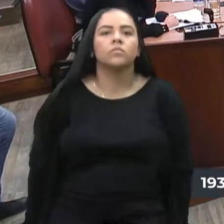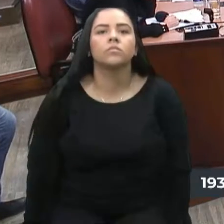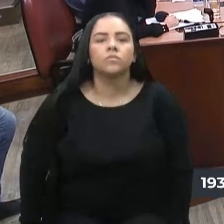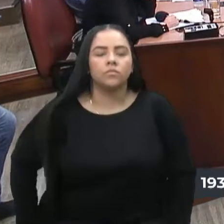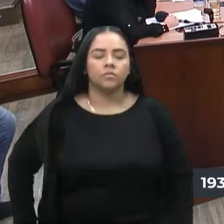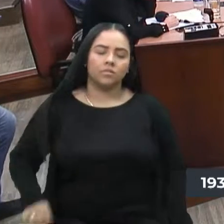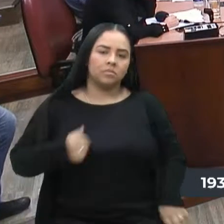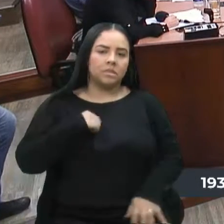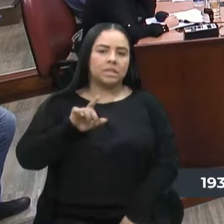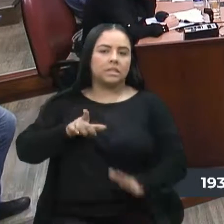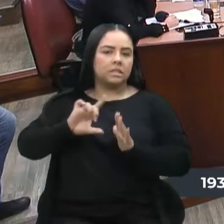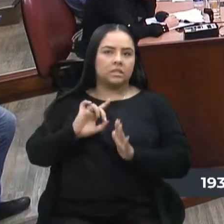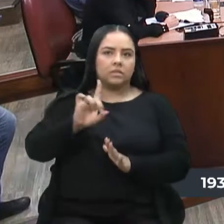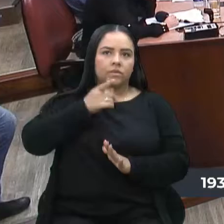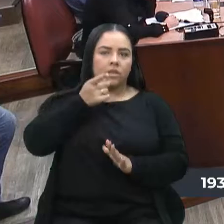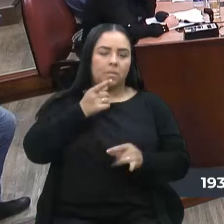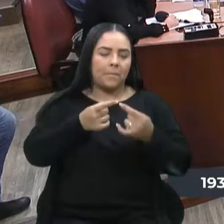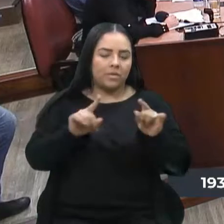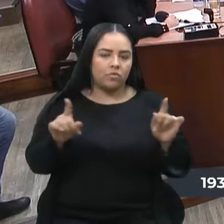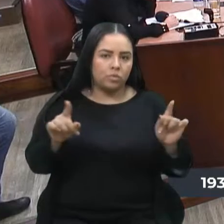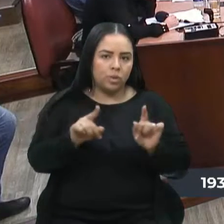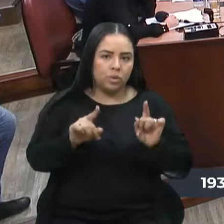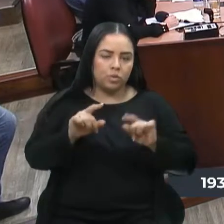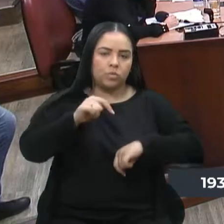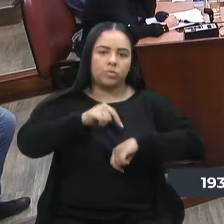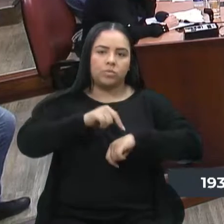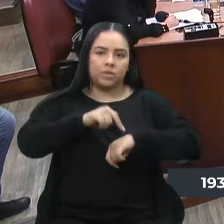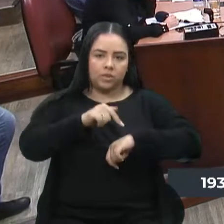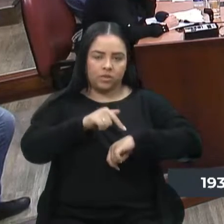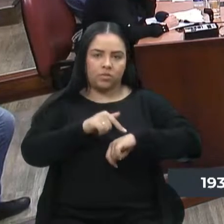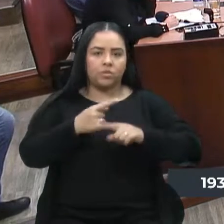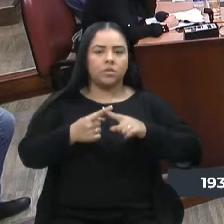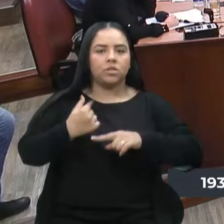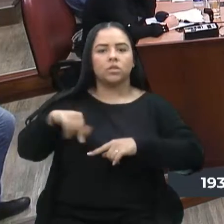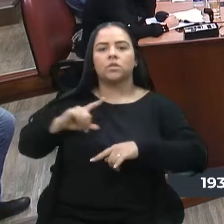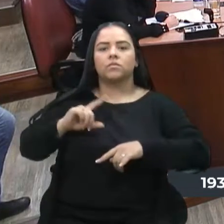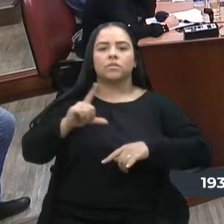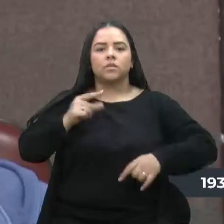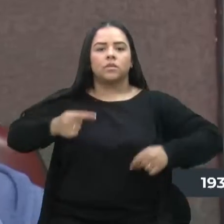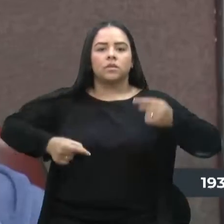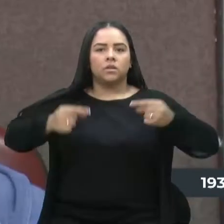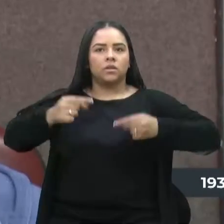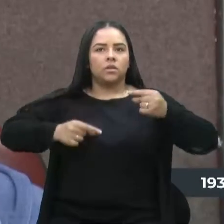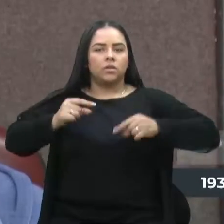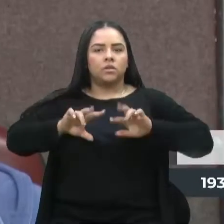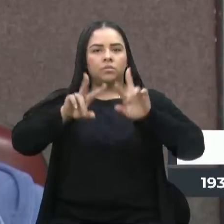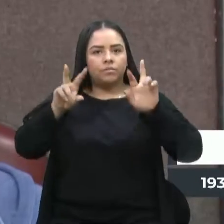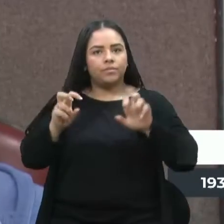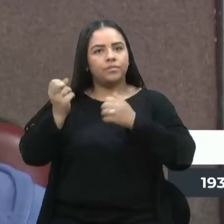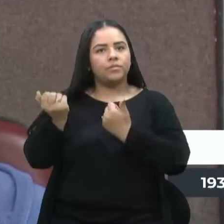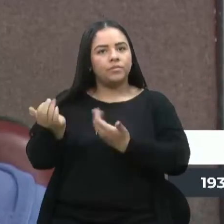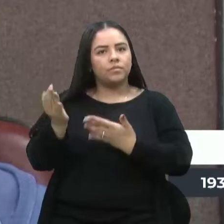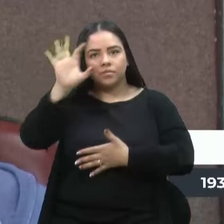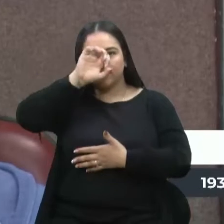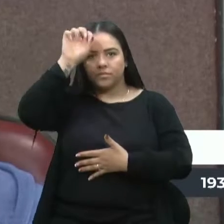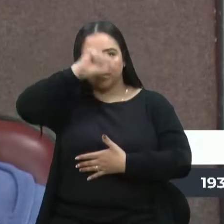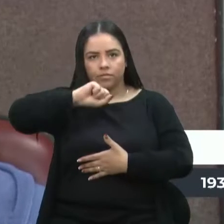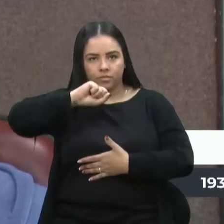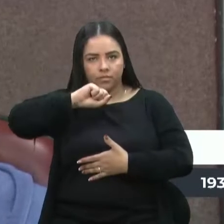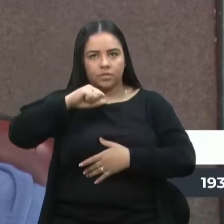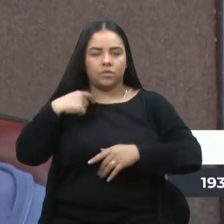nós tivemos um debate amplo referente ao jovem aprendiz que